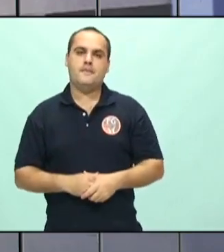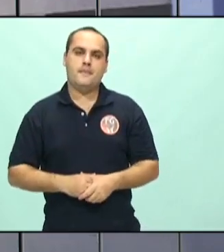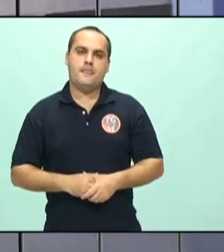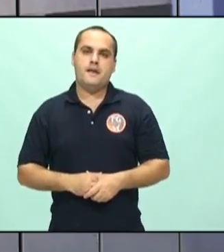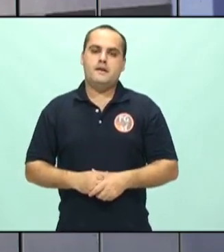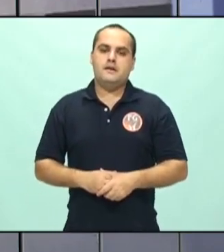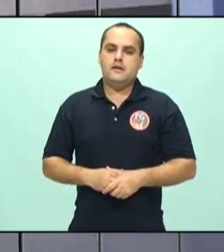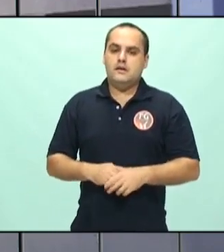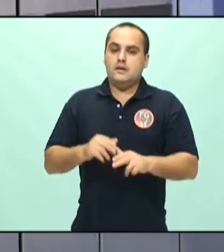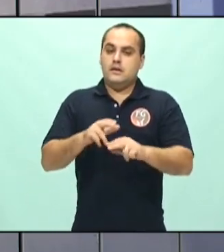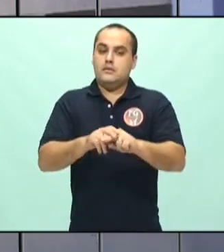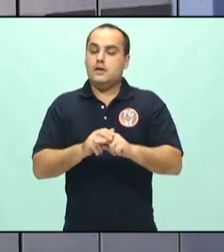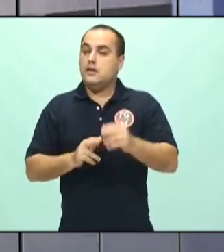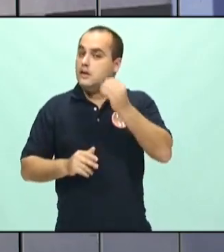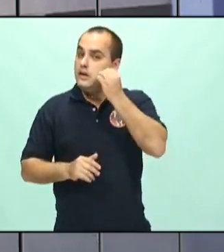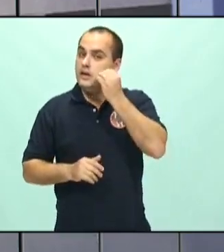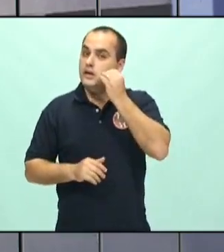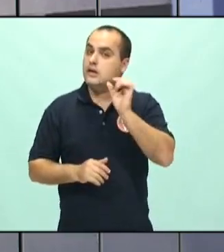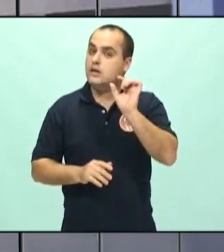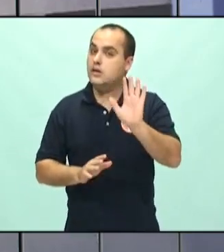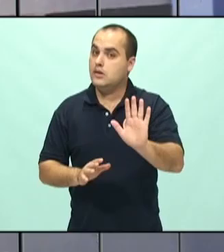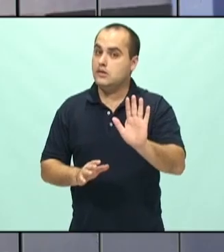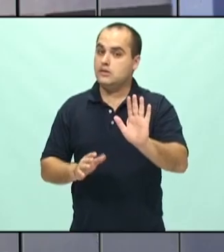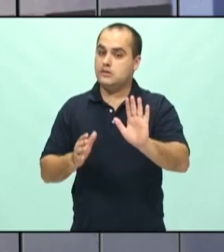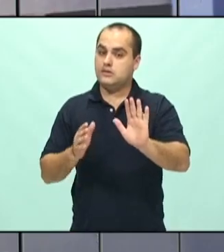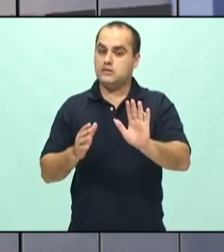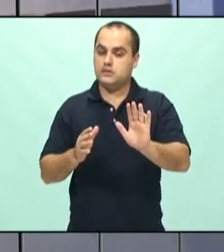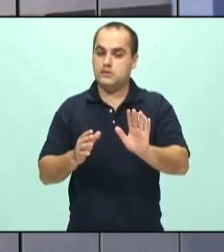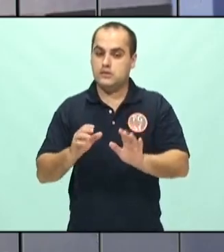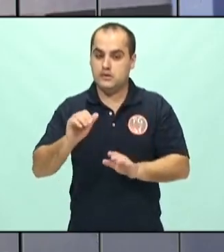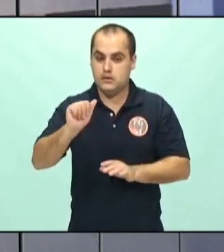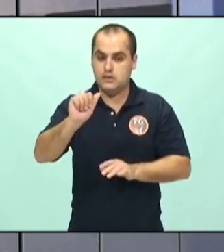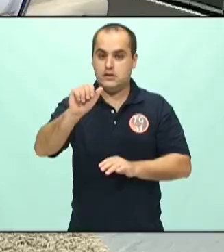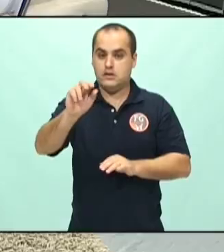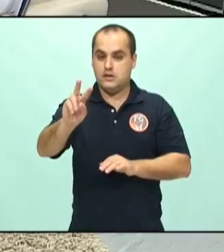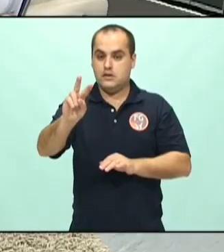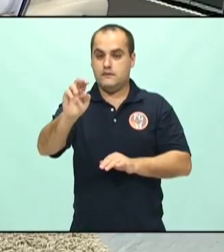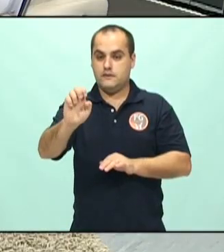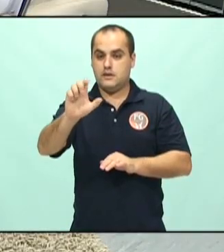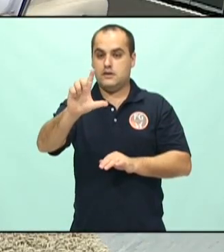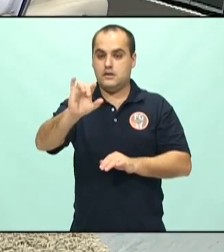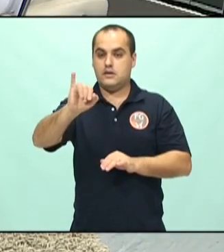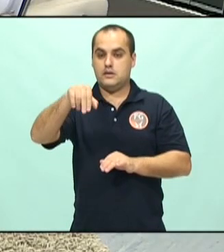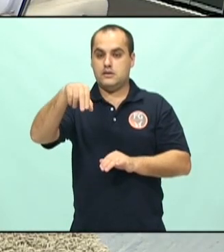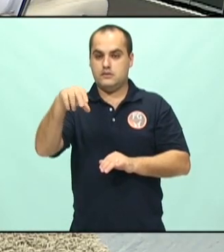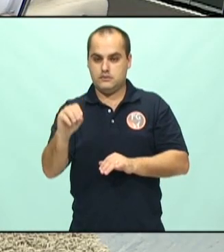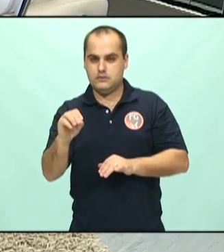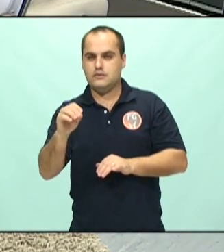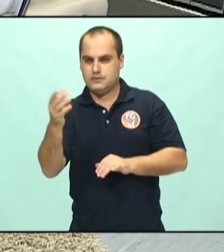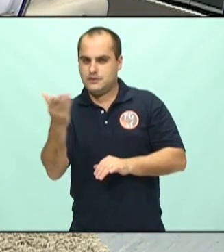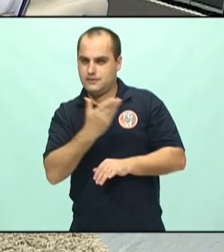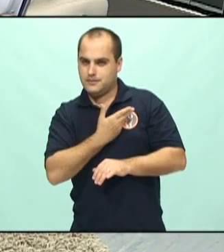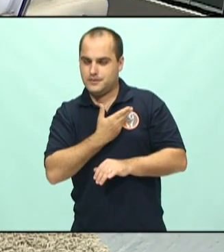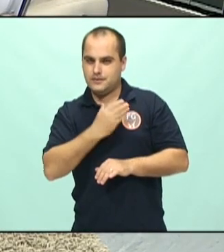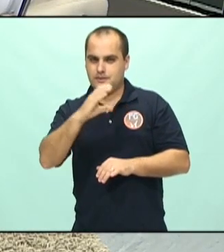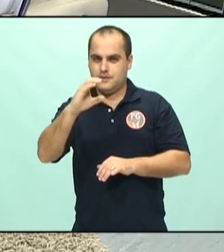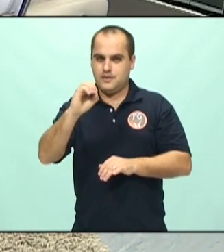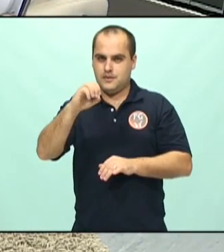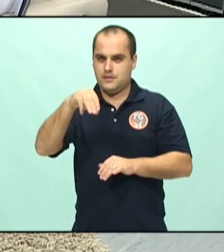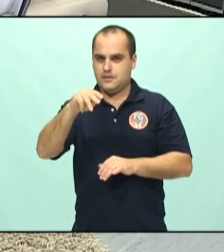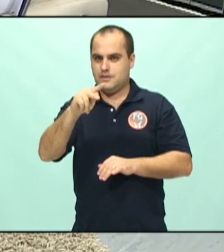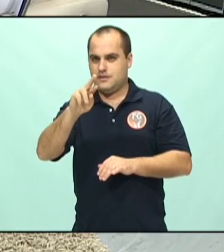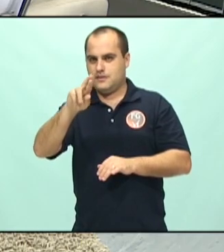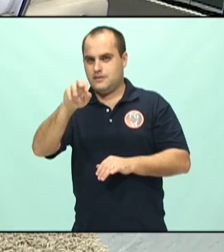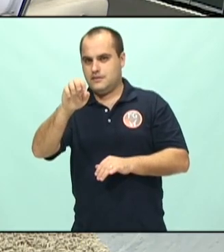tarde tentar entrar ali pelo violino verne aquela região do tatuapé lido nosso amigo do compre forte que é o inace